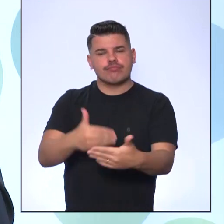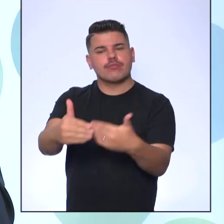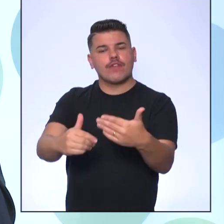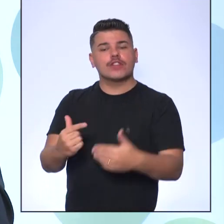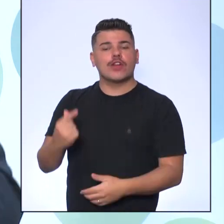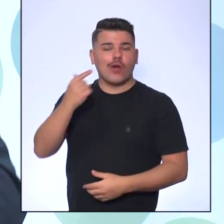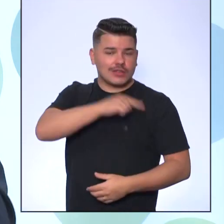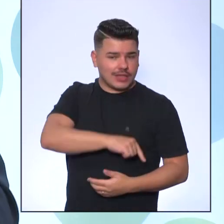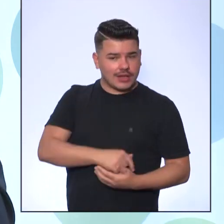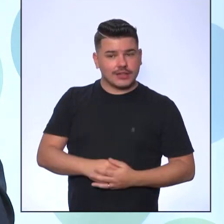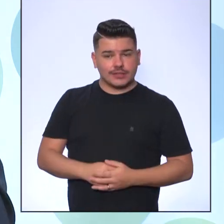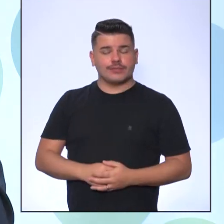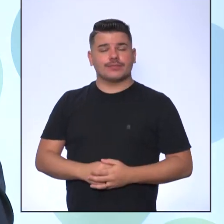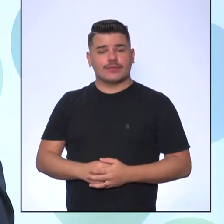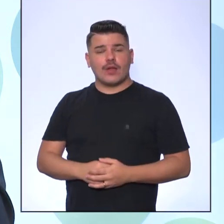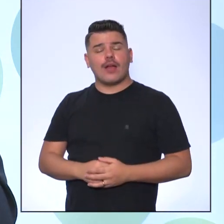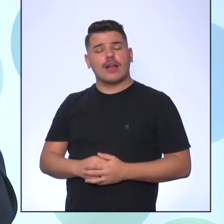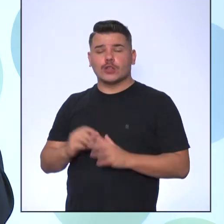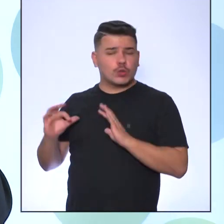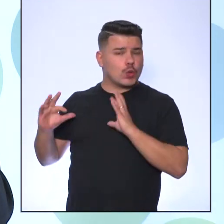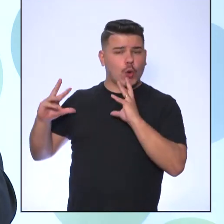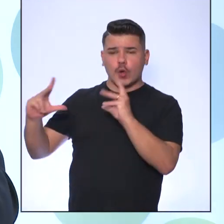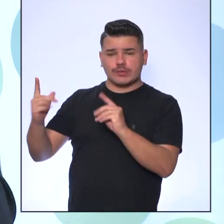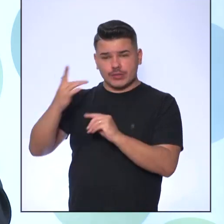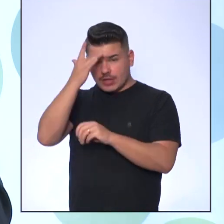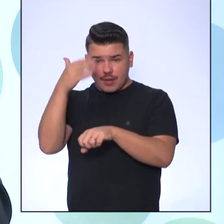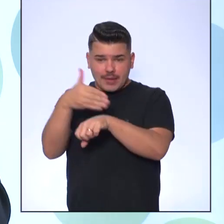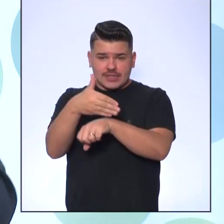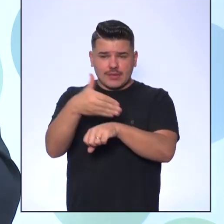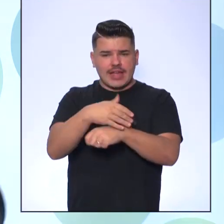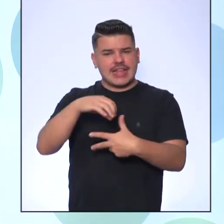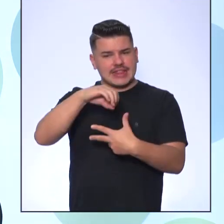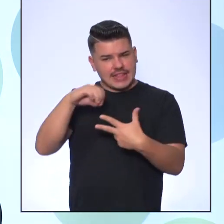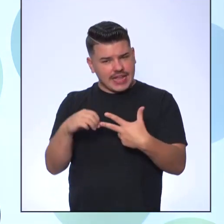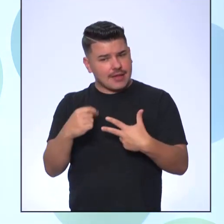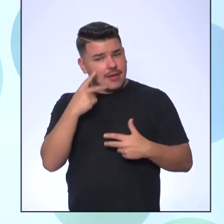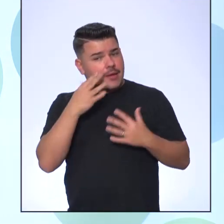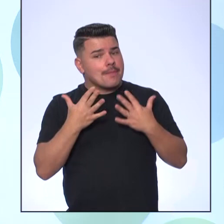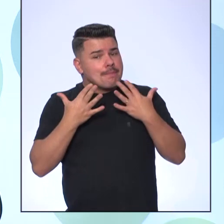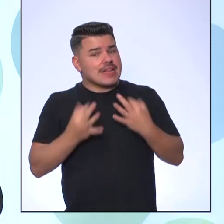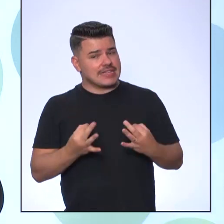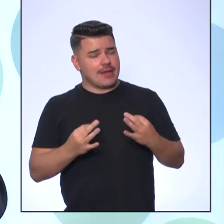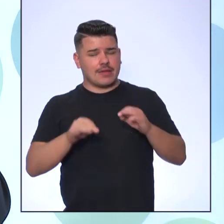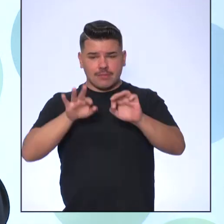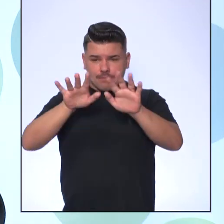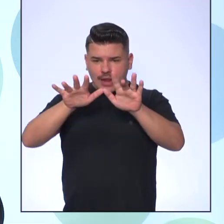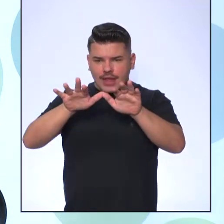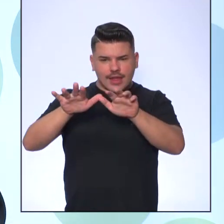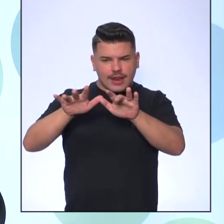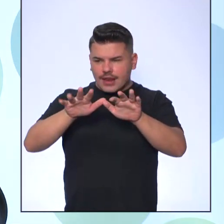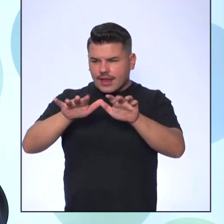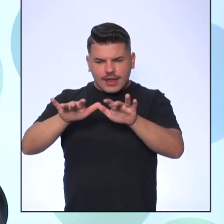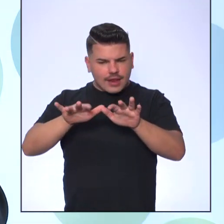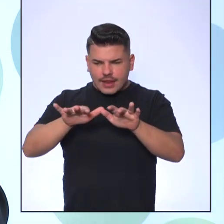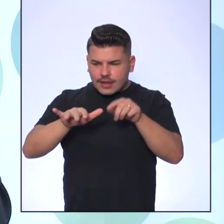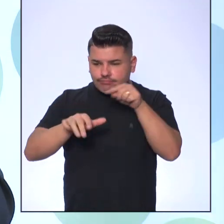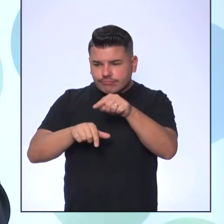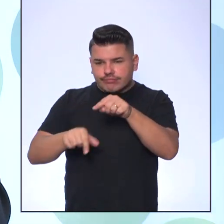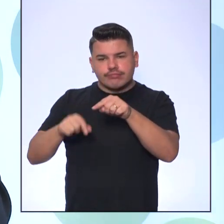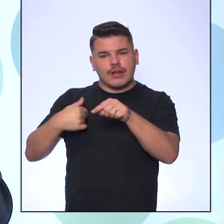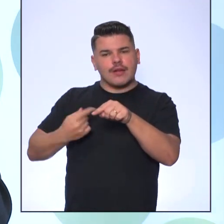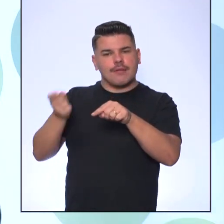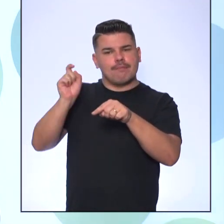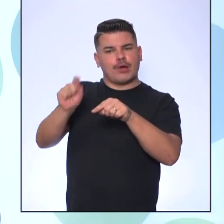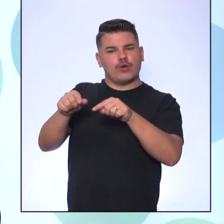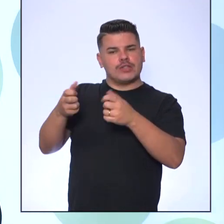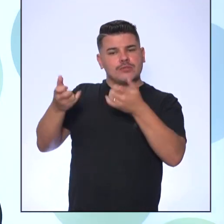gostaria de ressaltar para os participantes que se atentem, né, ao formulário de inscrição, caso necessitem realmente de algum